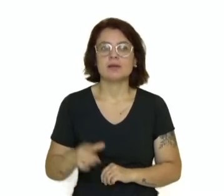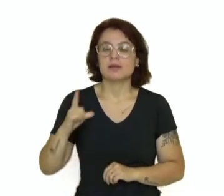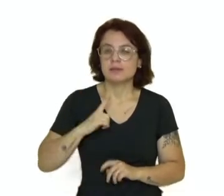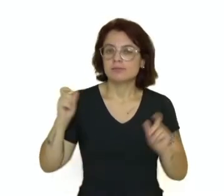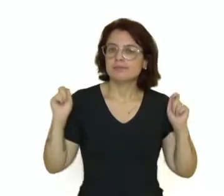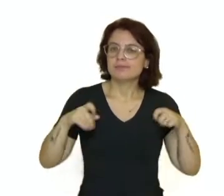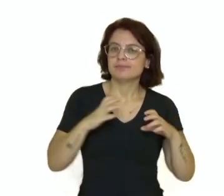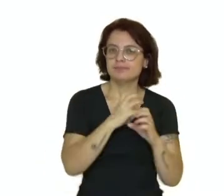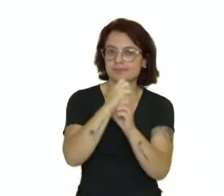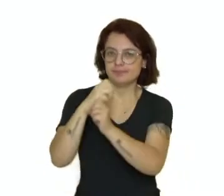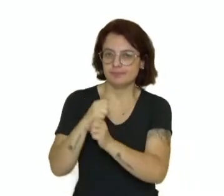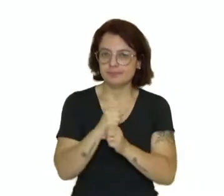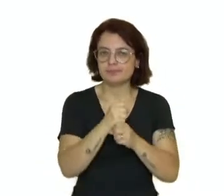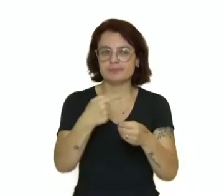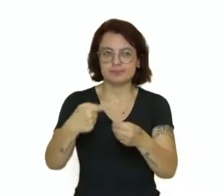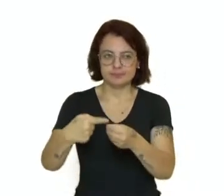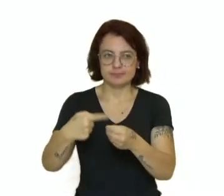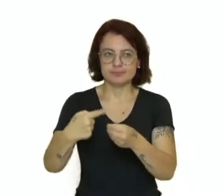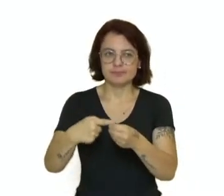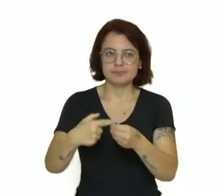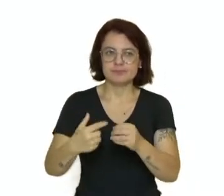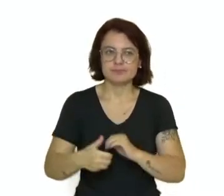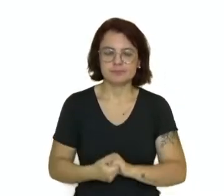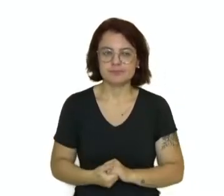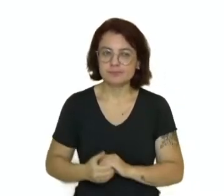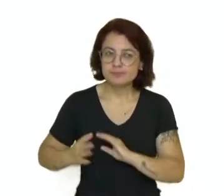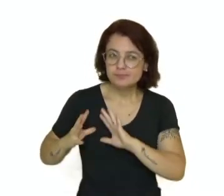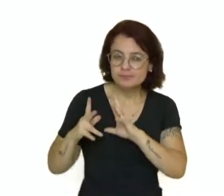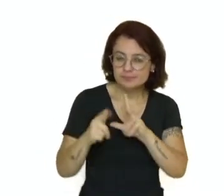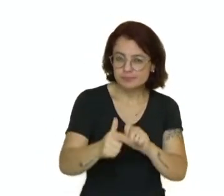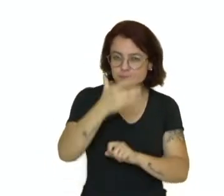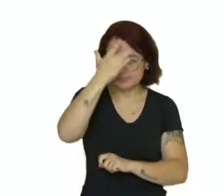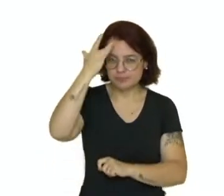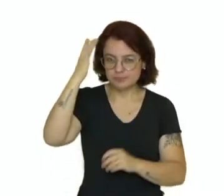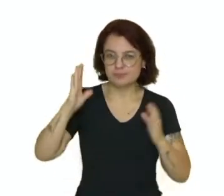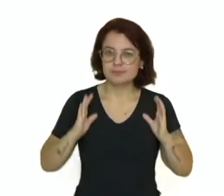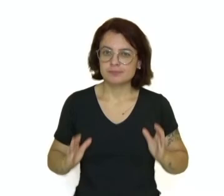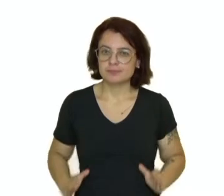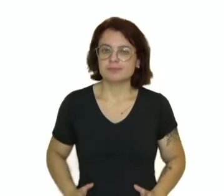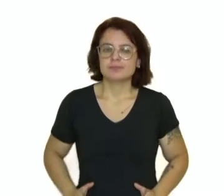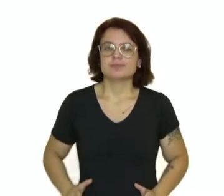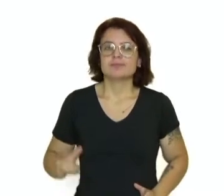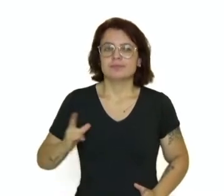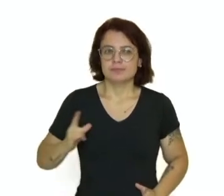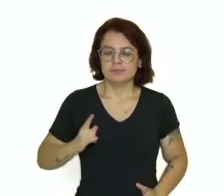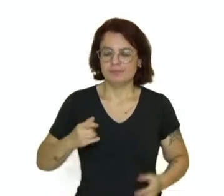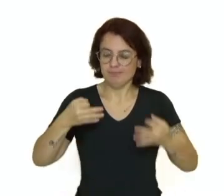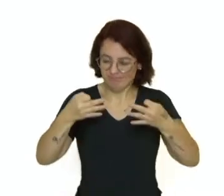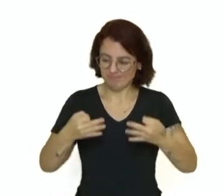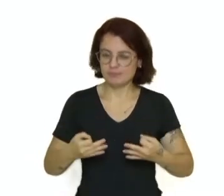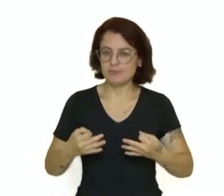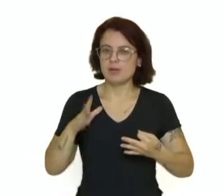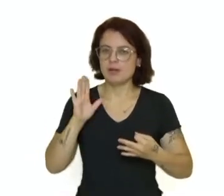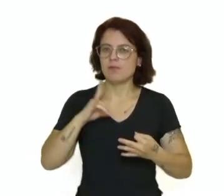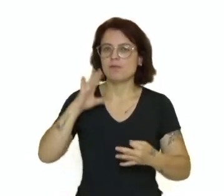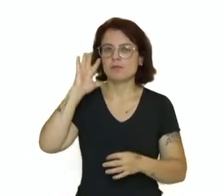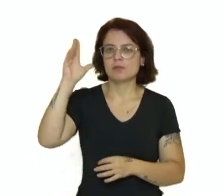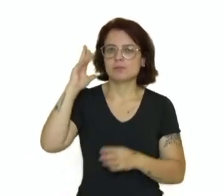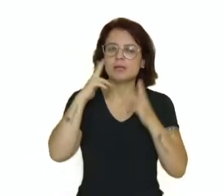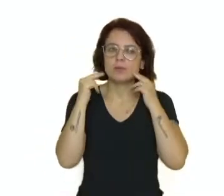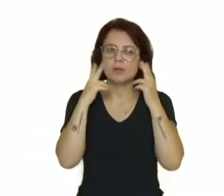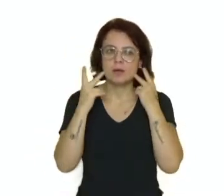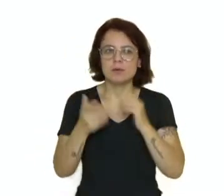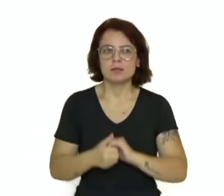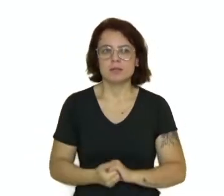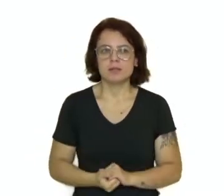da cidade, pois todo cidadão, quando se torna íntegro e justo, é um filósofo por natureza e,